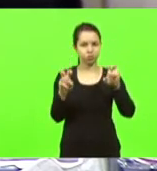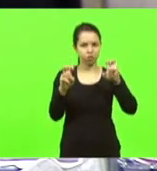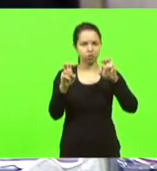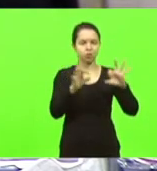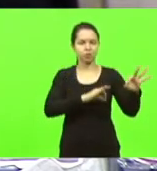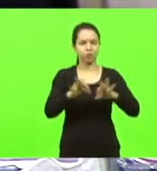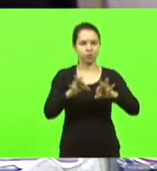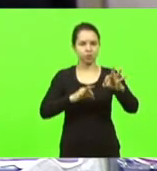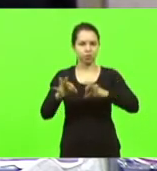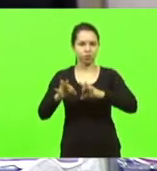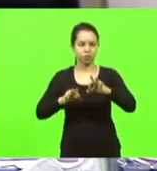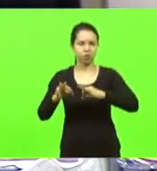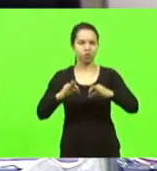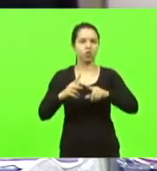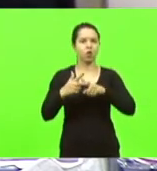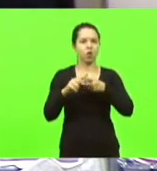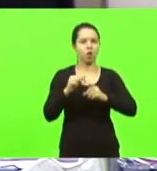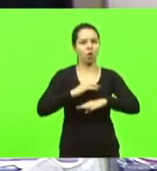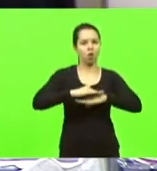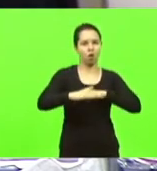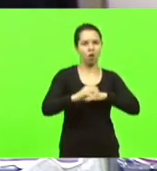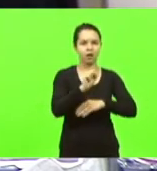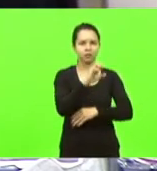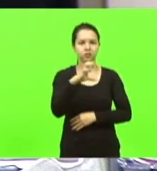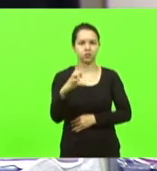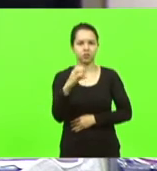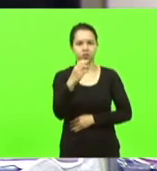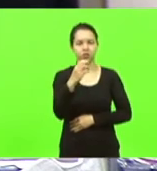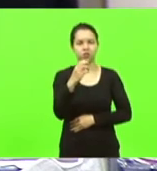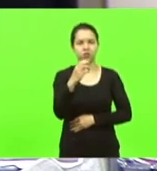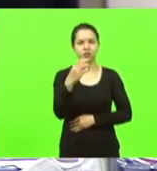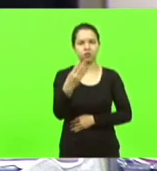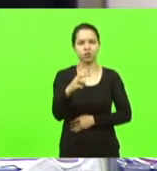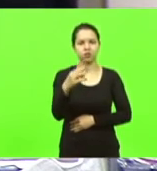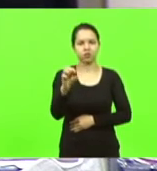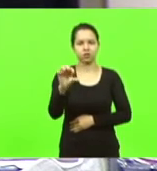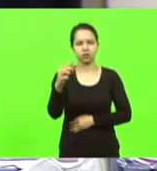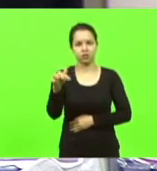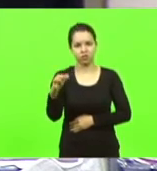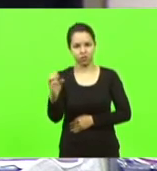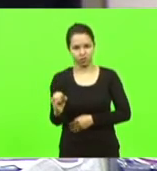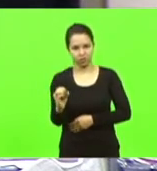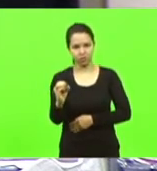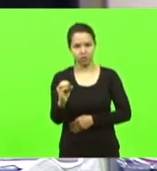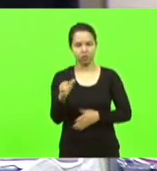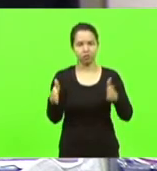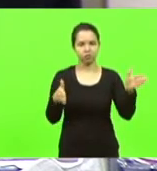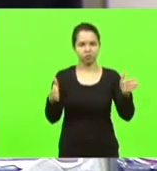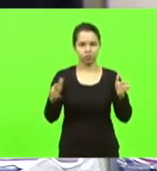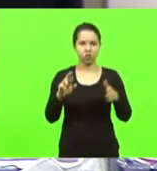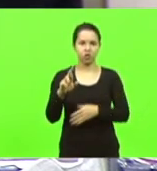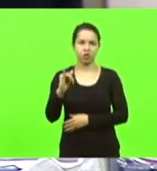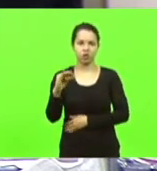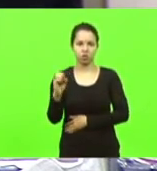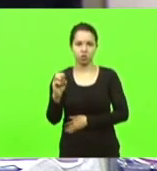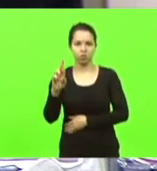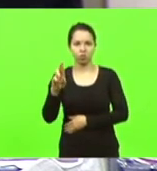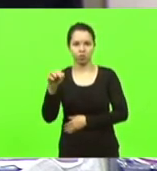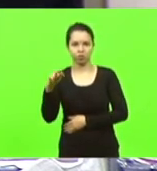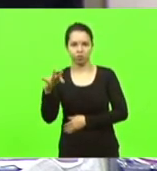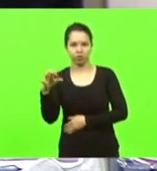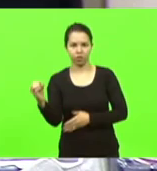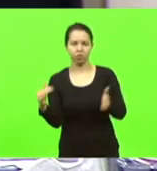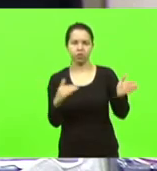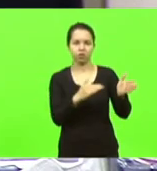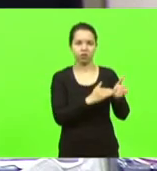para execução da obra da rodovia sc-370 no trecho que liga os municípios de Rio Rufino até Urubici em